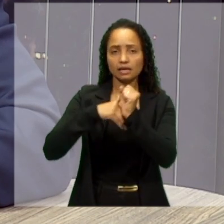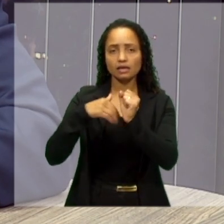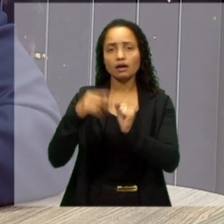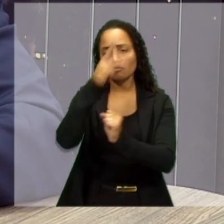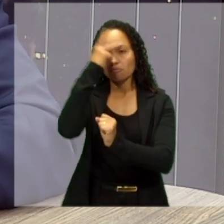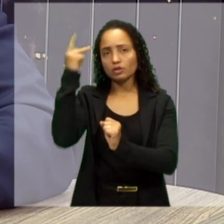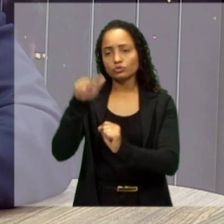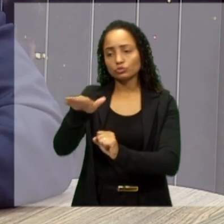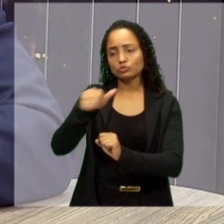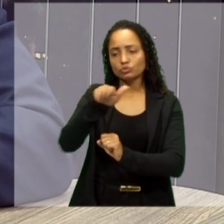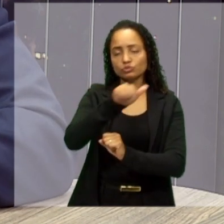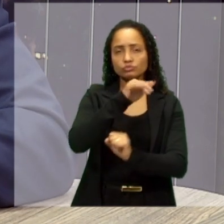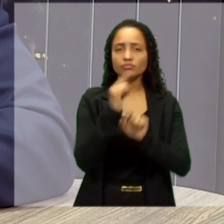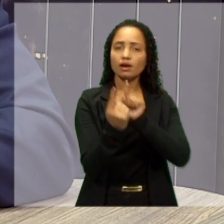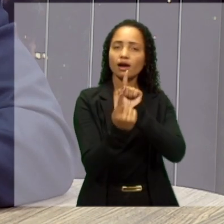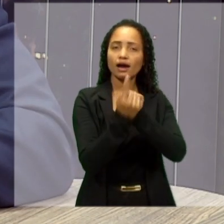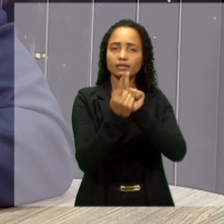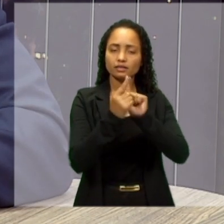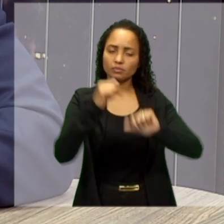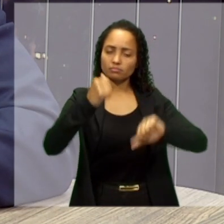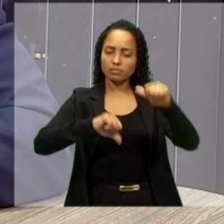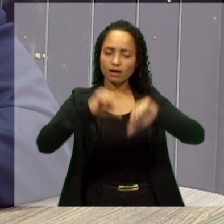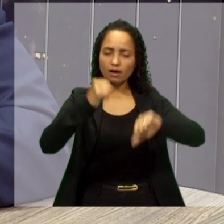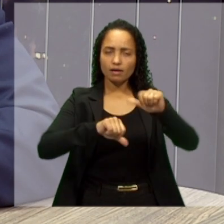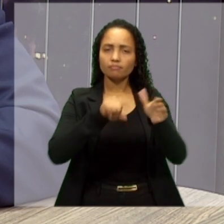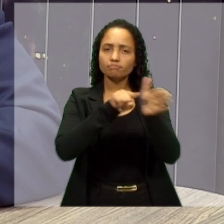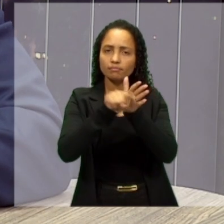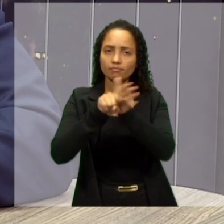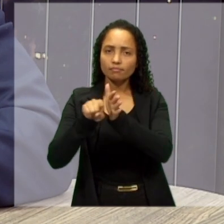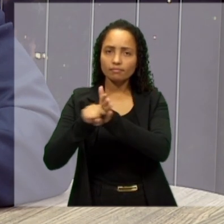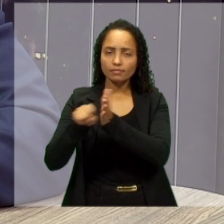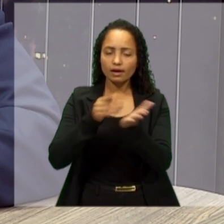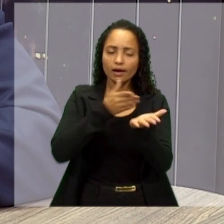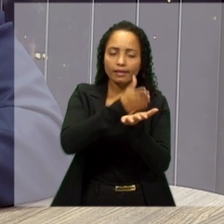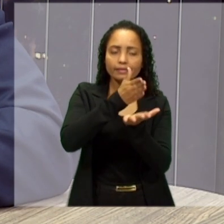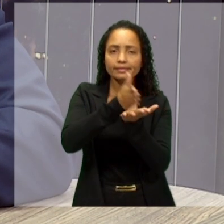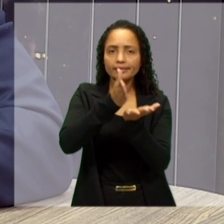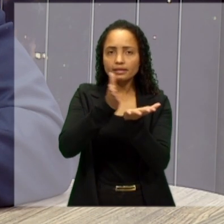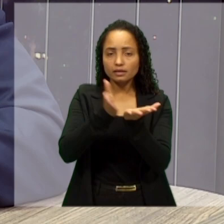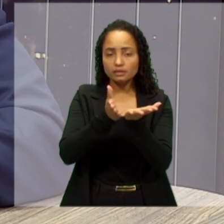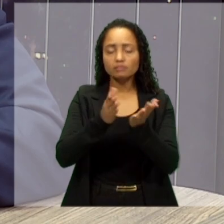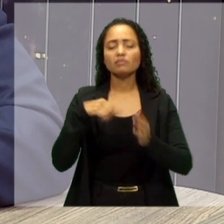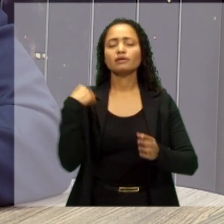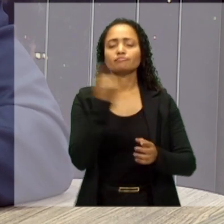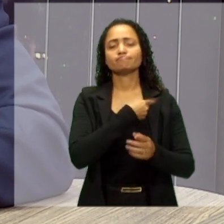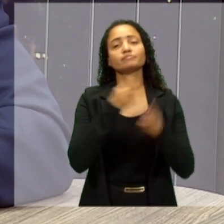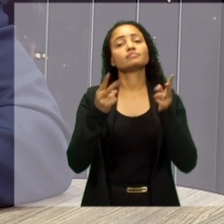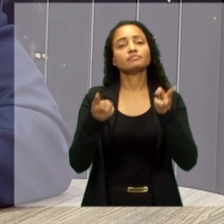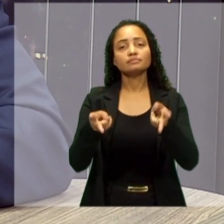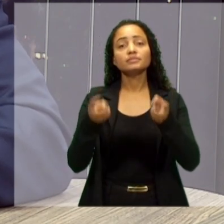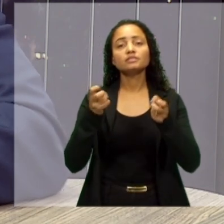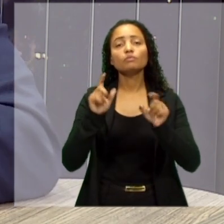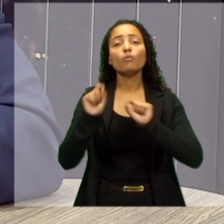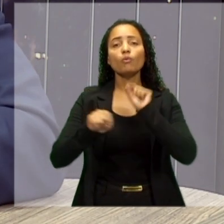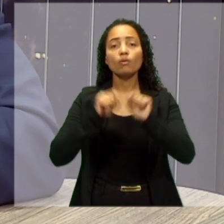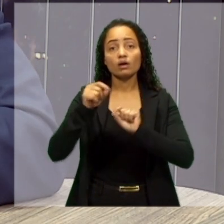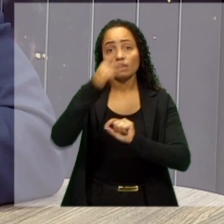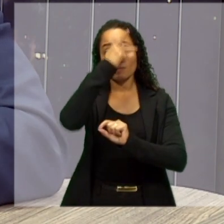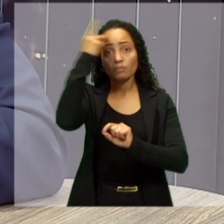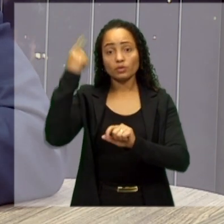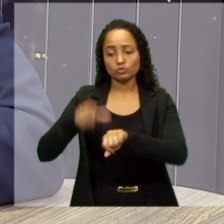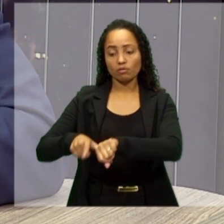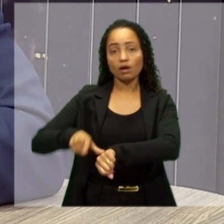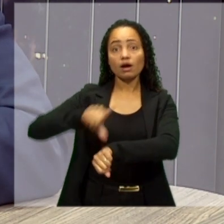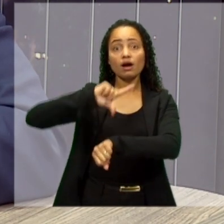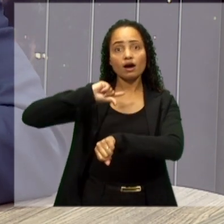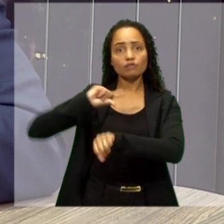uma triagem, um atendimento inicial. Mas o que a gente constatou, que ultimamente as pessoas estavam chegando cada vez mais